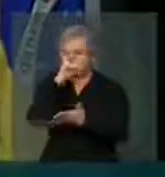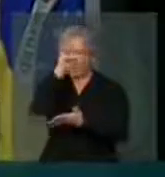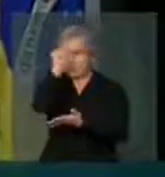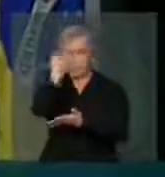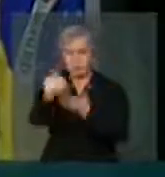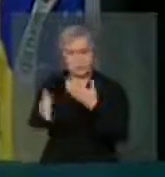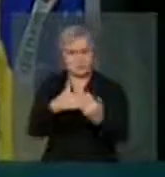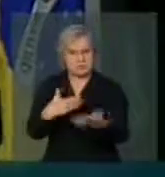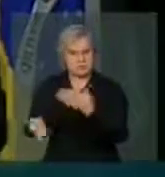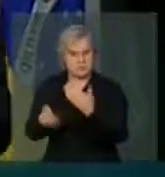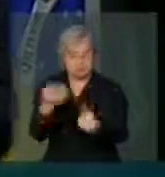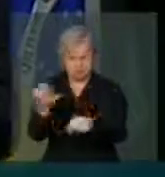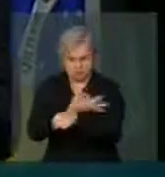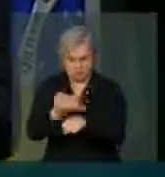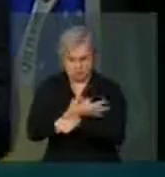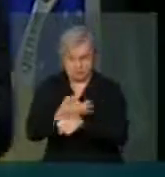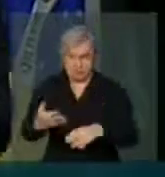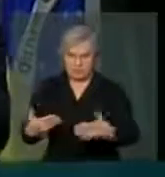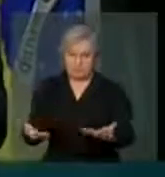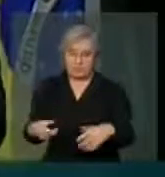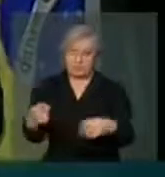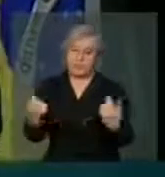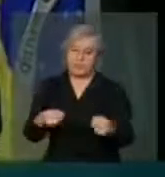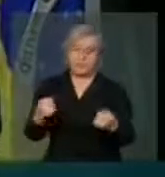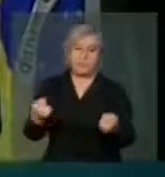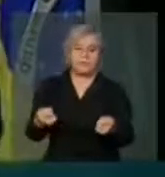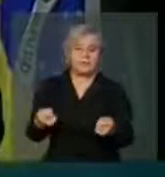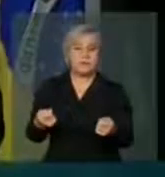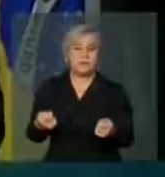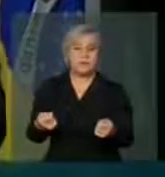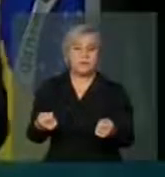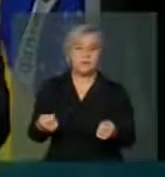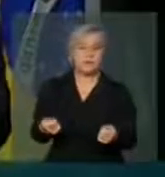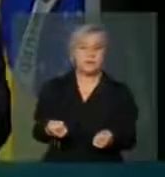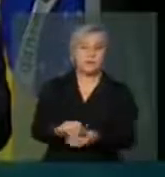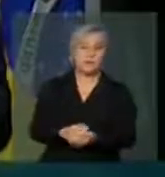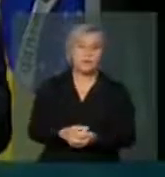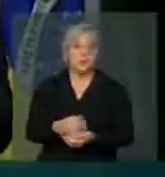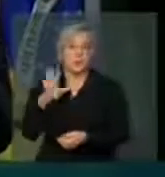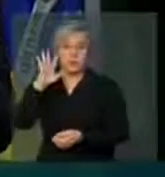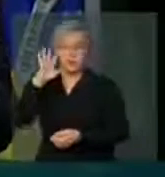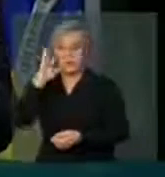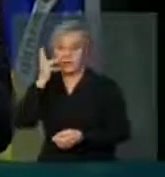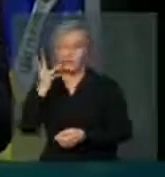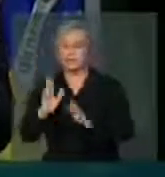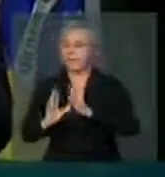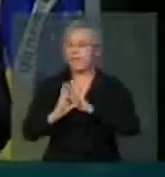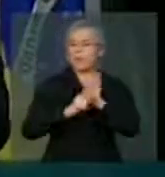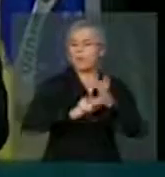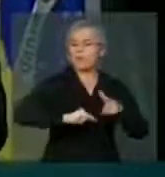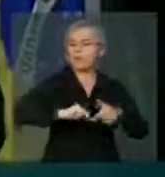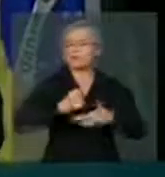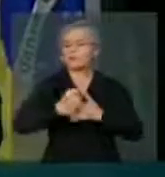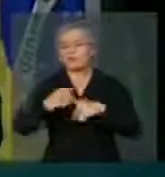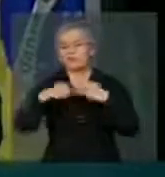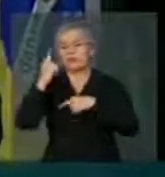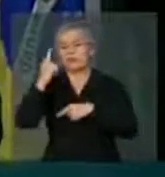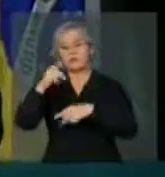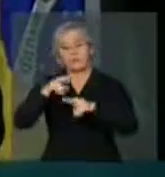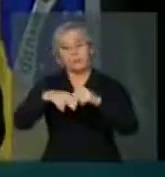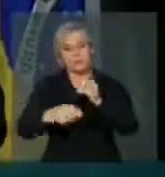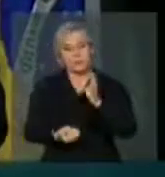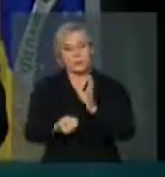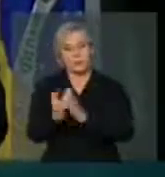isso, Lula preferiu desvirtuar o país do caminho do progresso. E foi por isso e para isso que ele criou